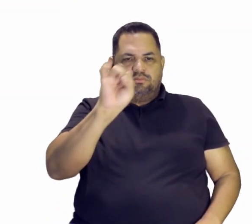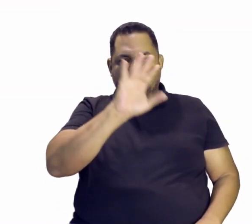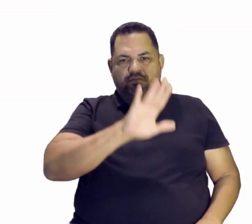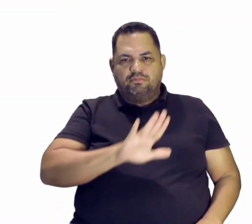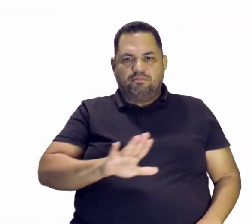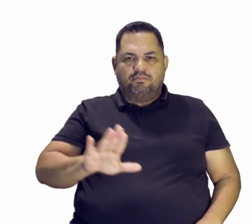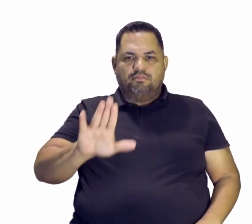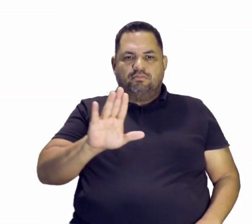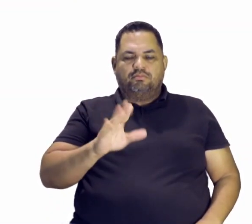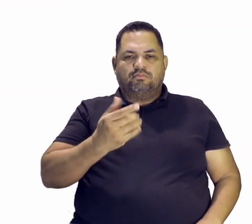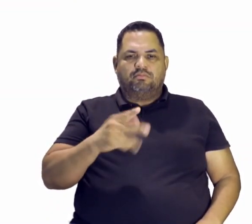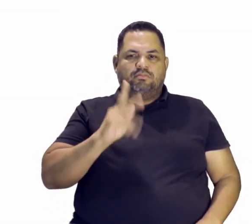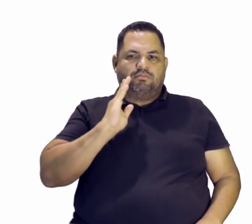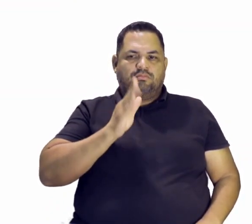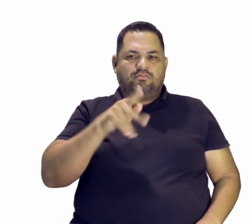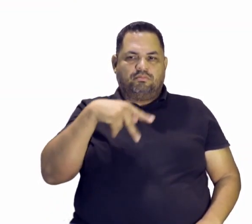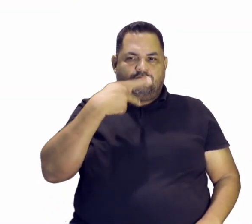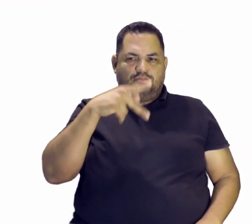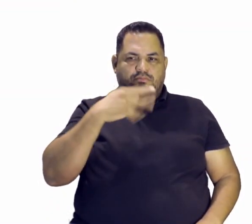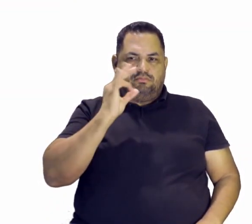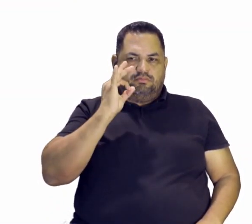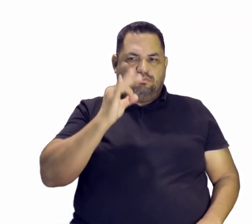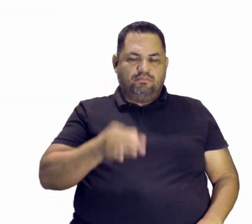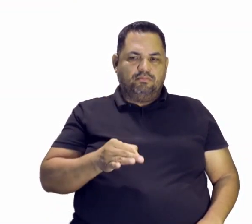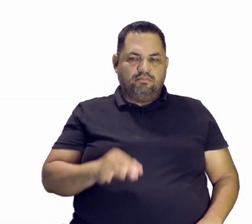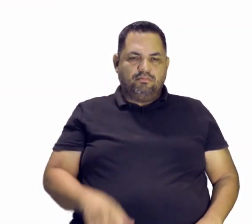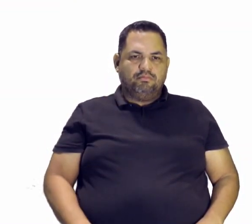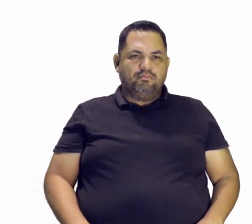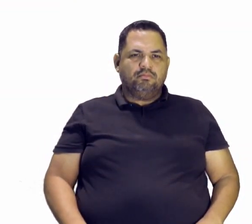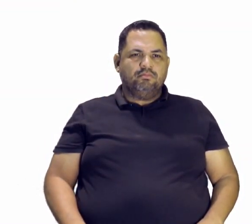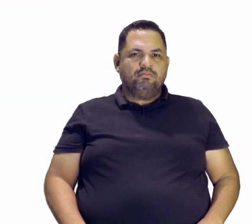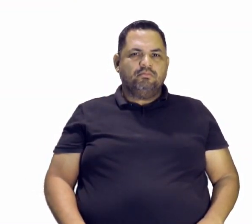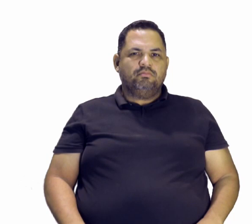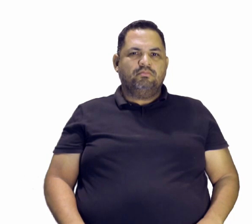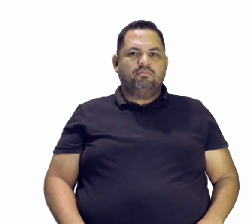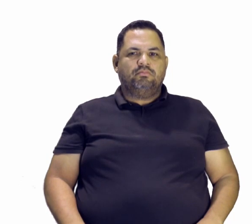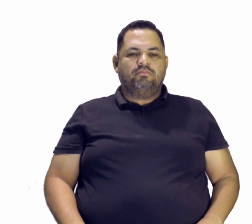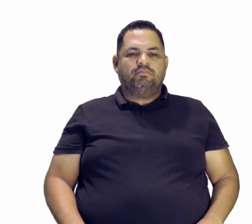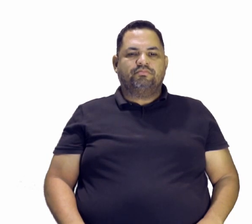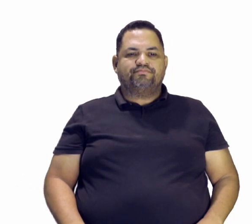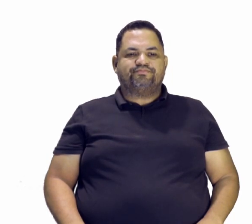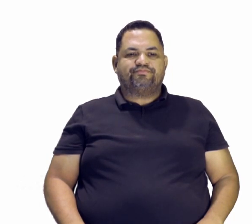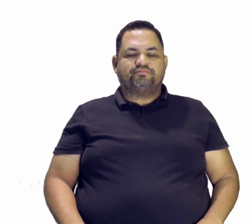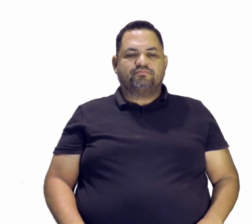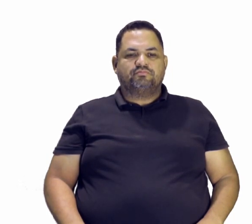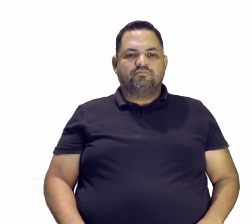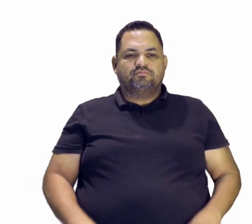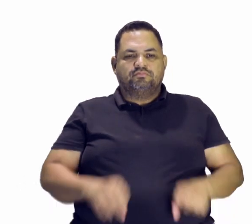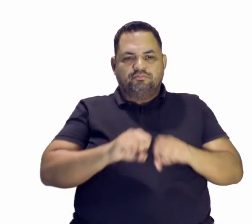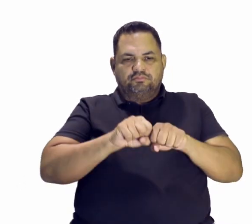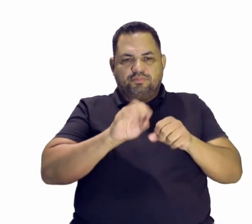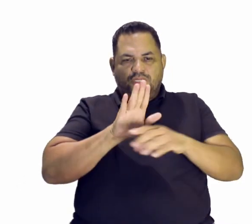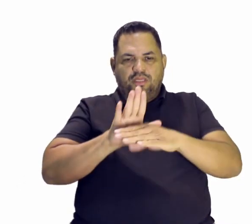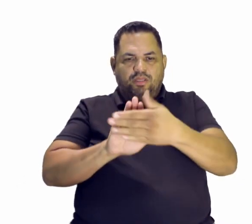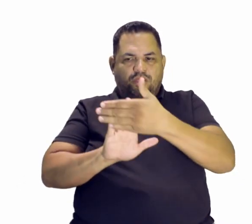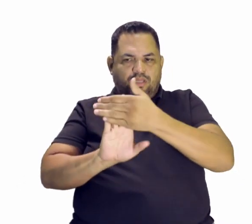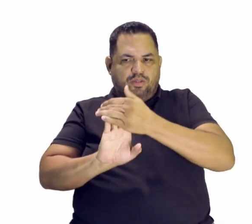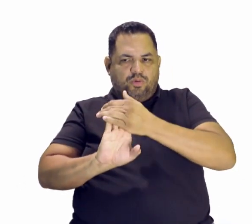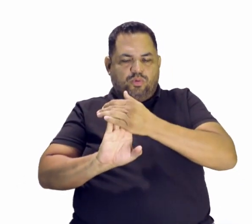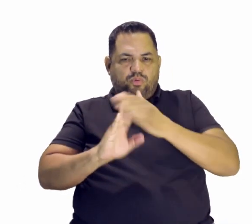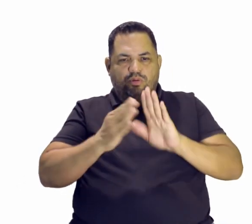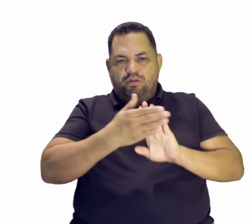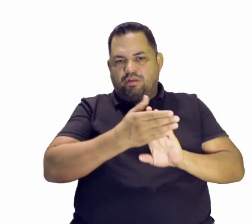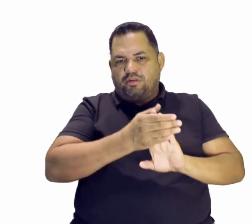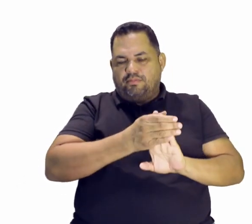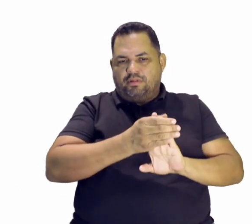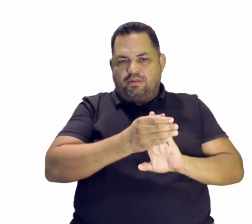eu acabei de falar para vocês, certo? A fase excêntrica, tá? Alongamento do músculo, e a fase